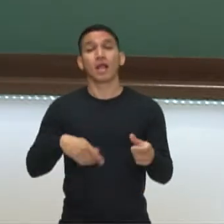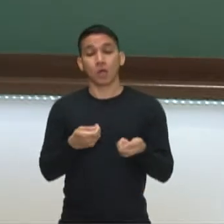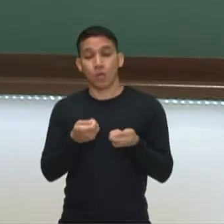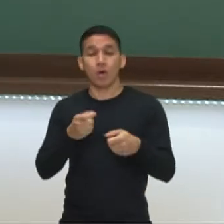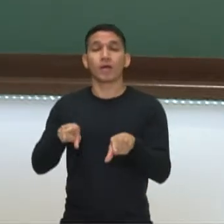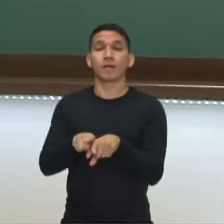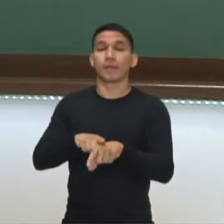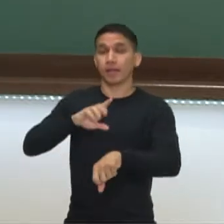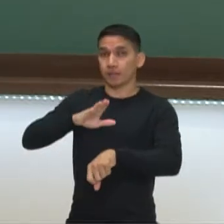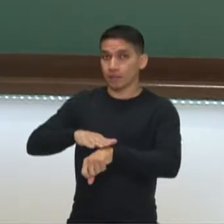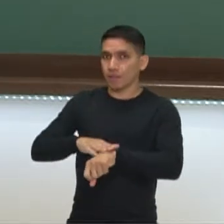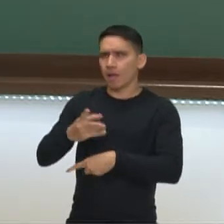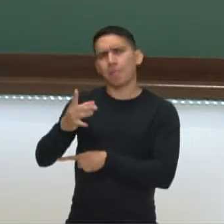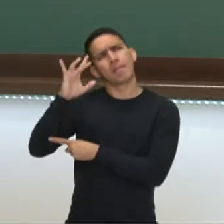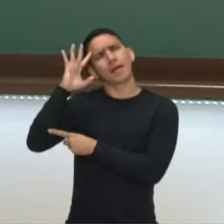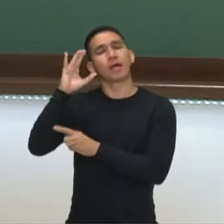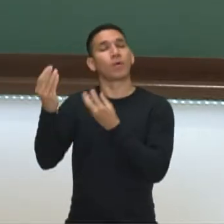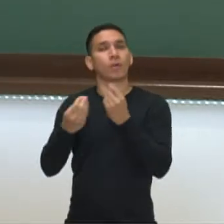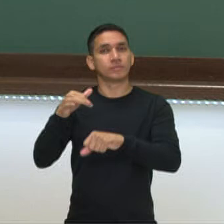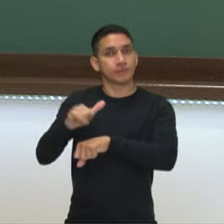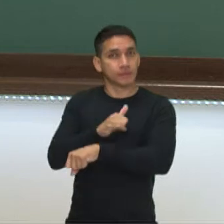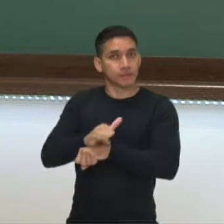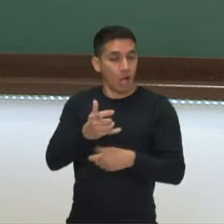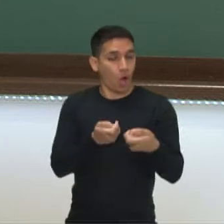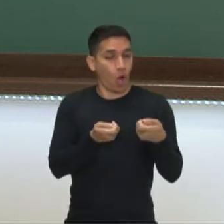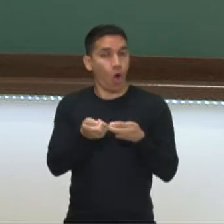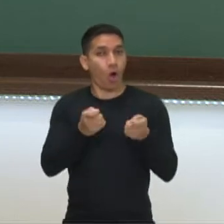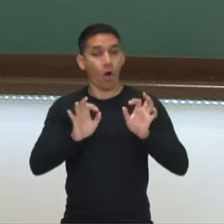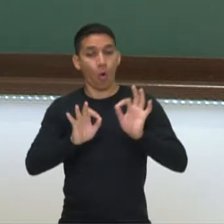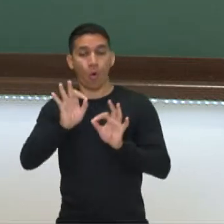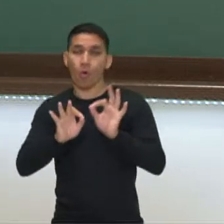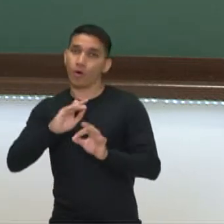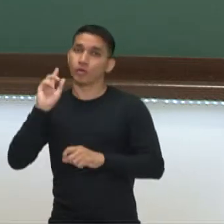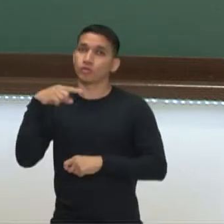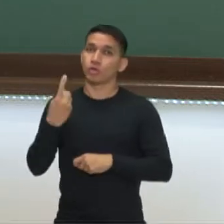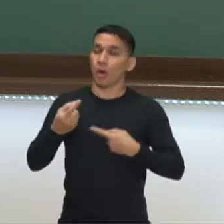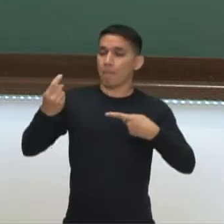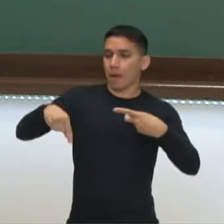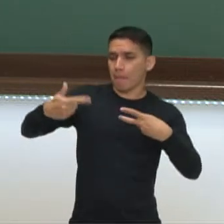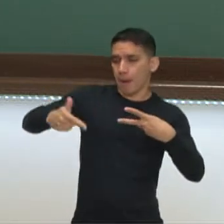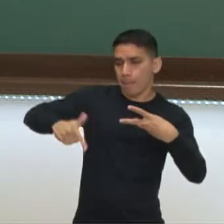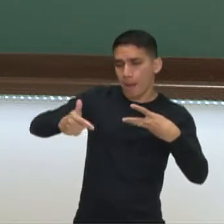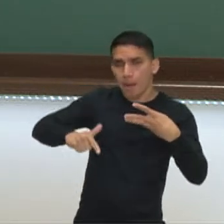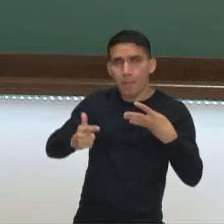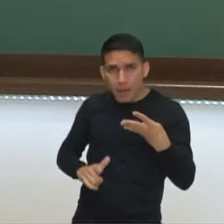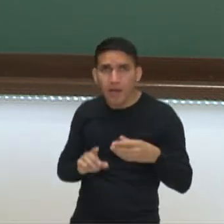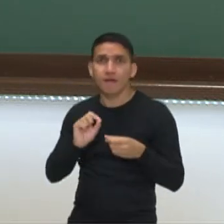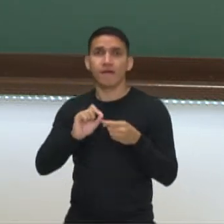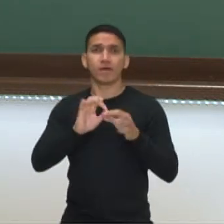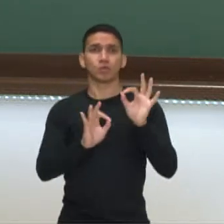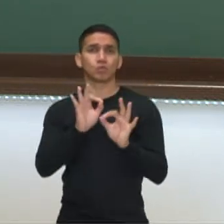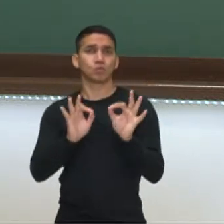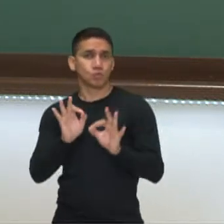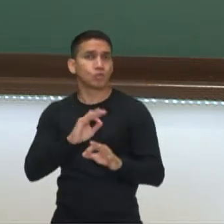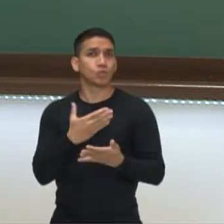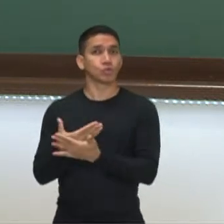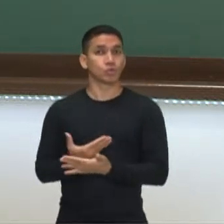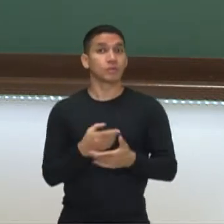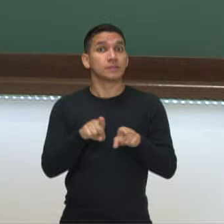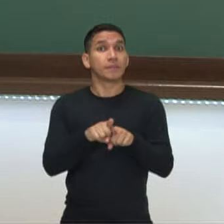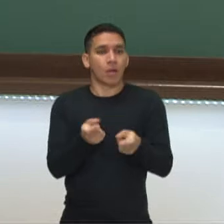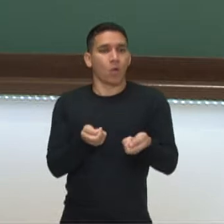nas estratégias para organizar a nossa rotina de estudo e também aí para a gente poder gerenciar o